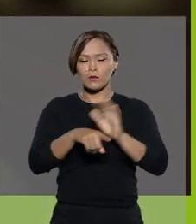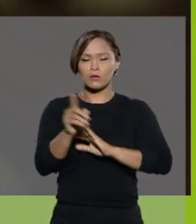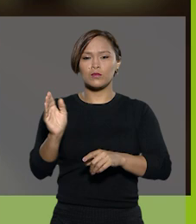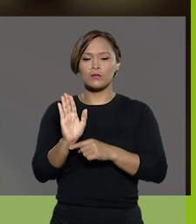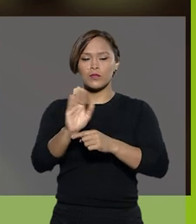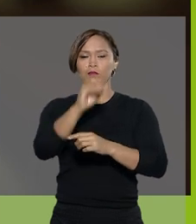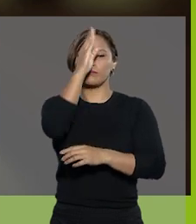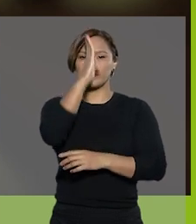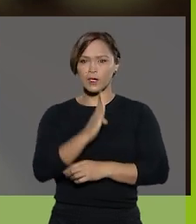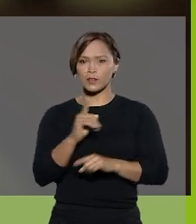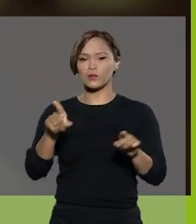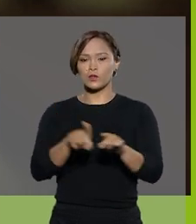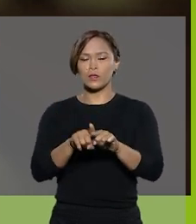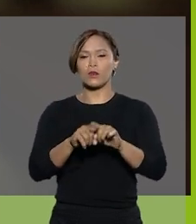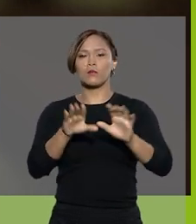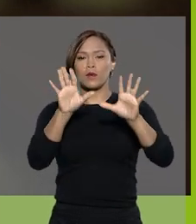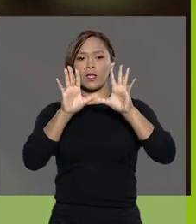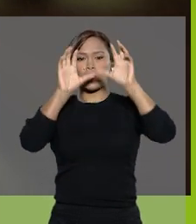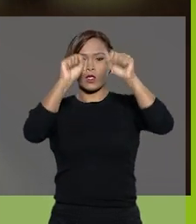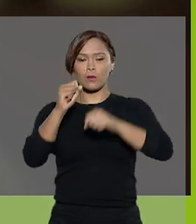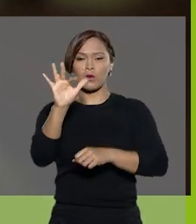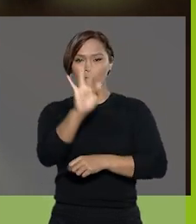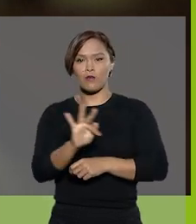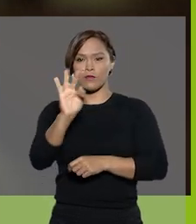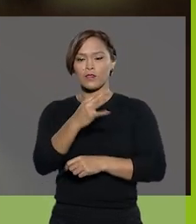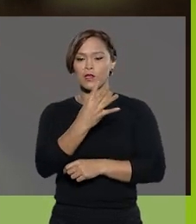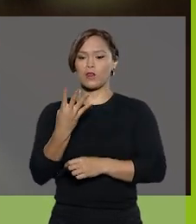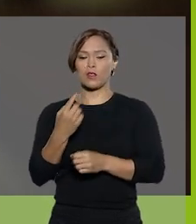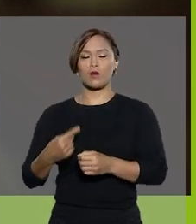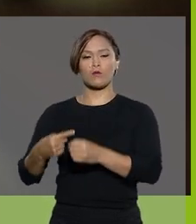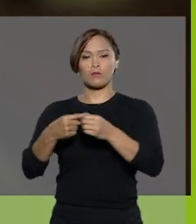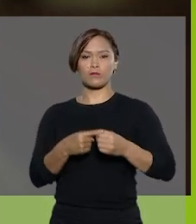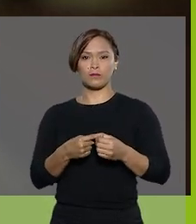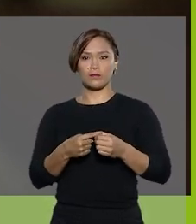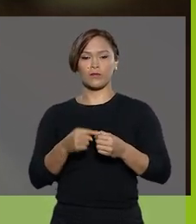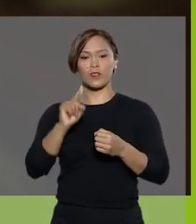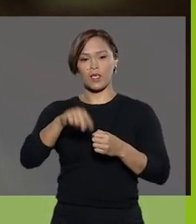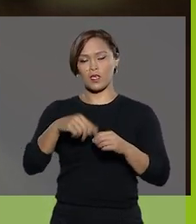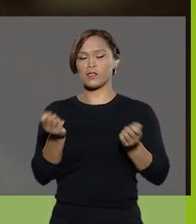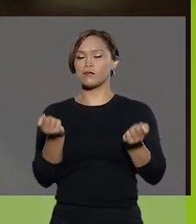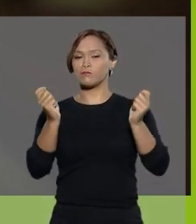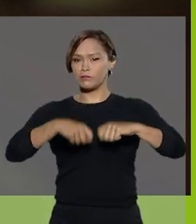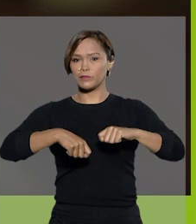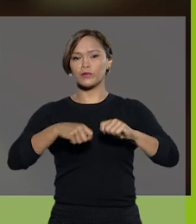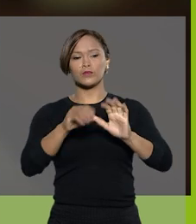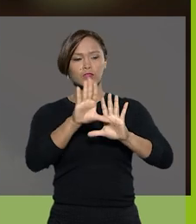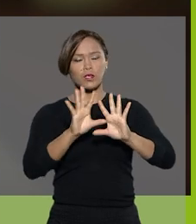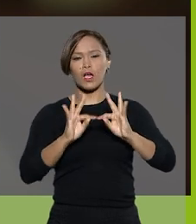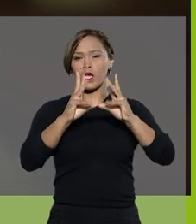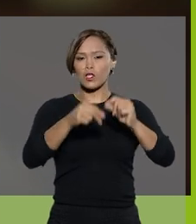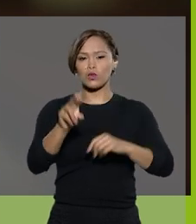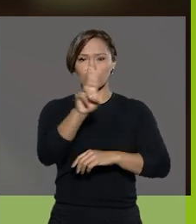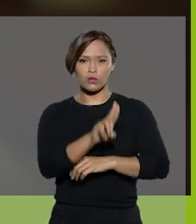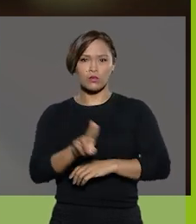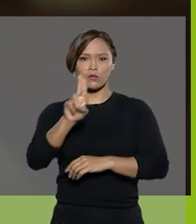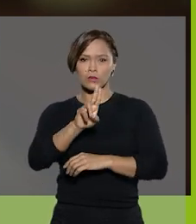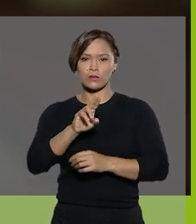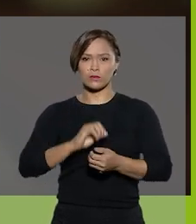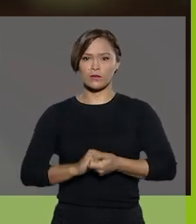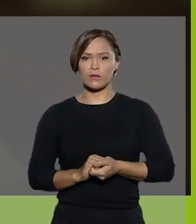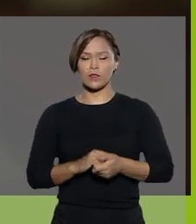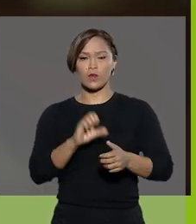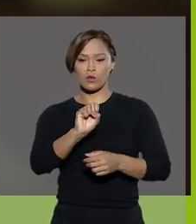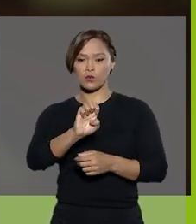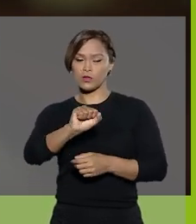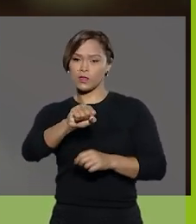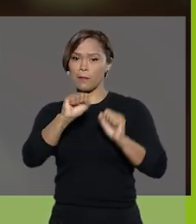cedidos gratuitamente pelo Tribunal Regional Federal da 4ª Região e está disponível a todos os usuários. O